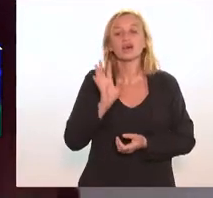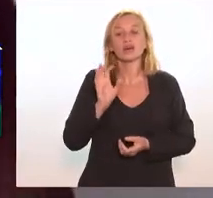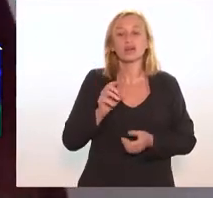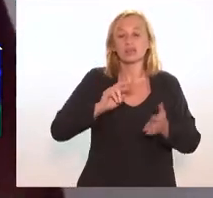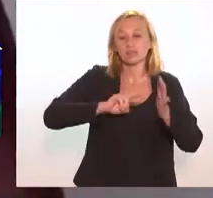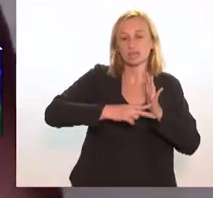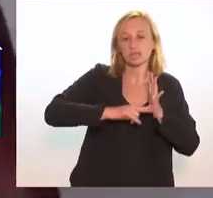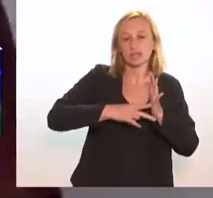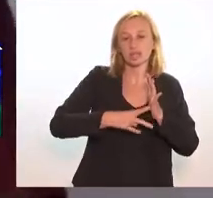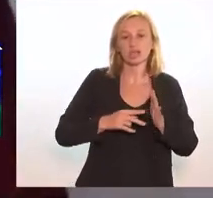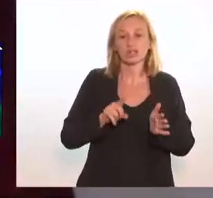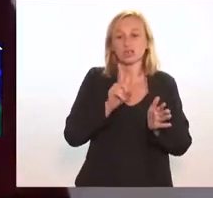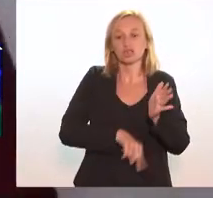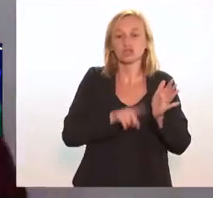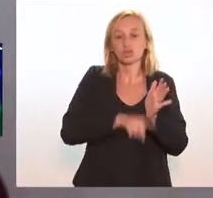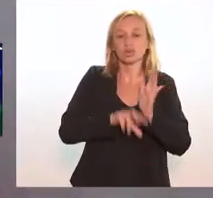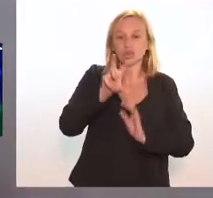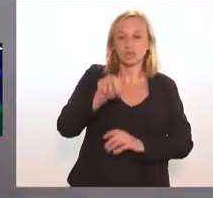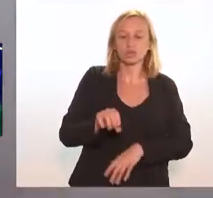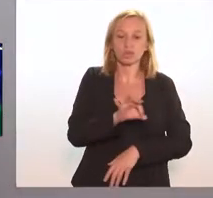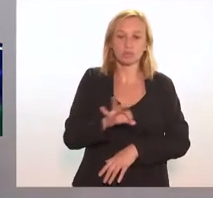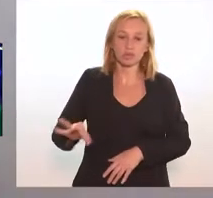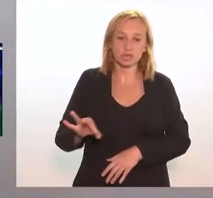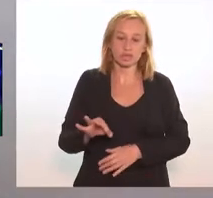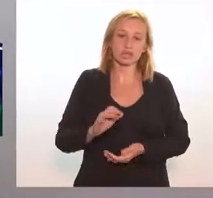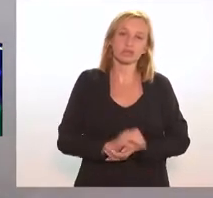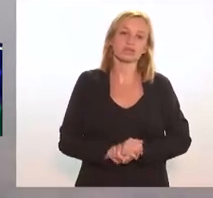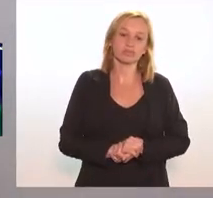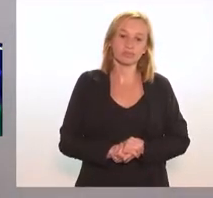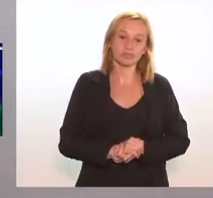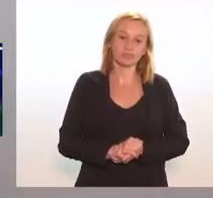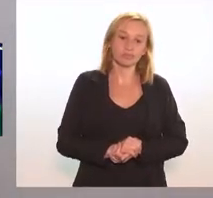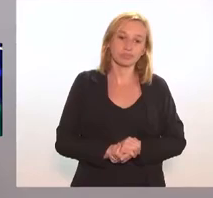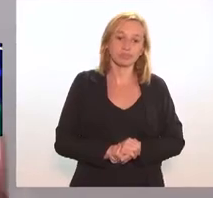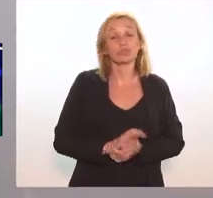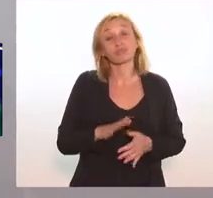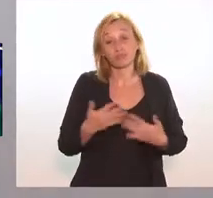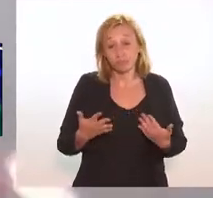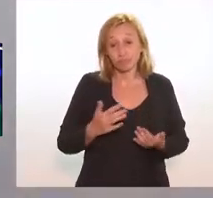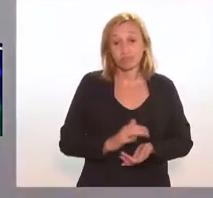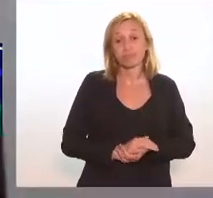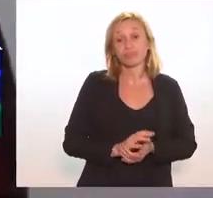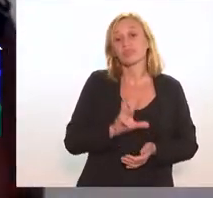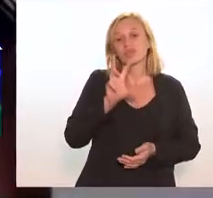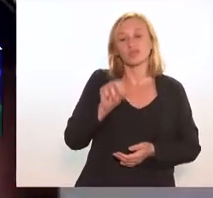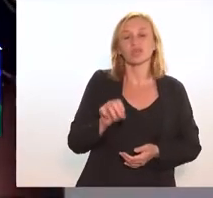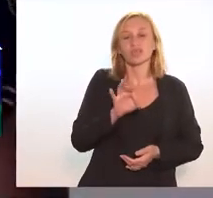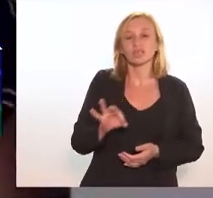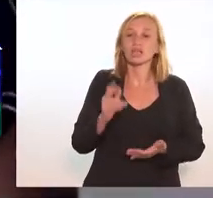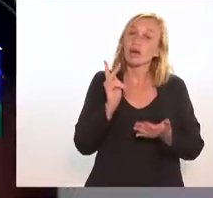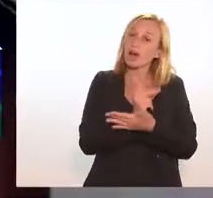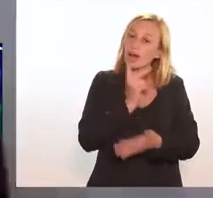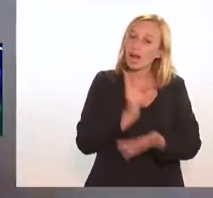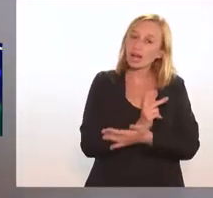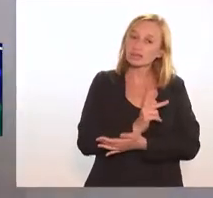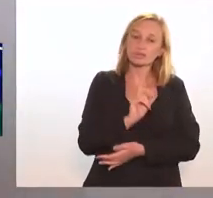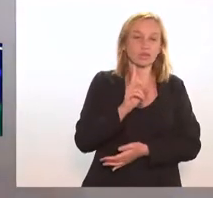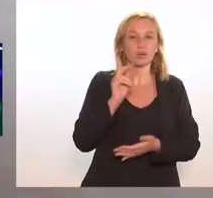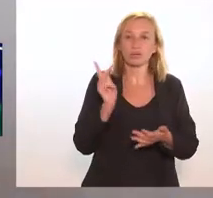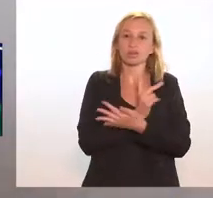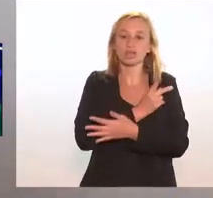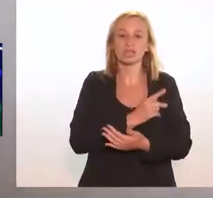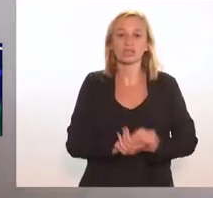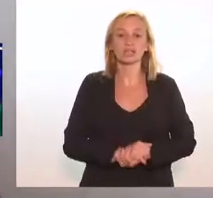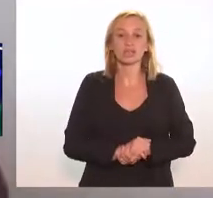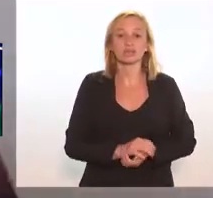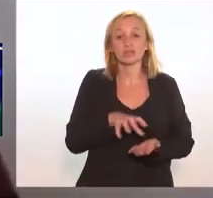sindicato, veio com um desconto de 50% do vencimento. Ou seja, um desconto ilegal que não deveria acontecer